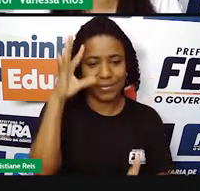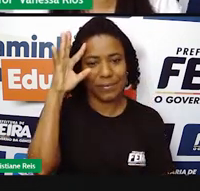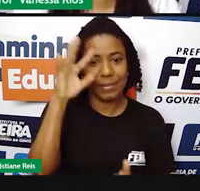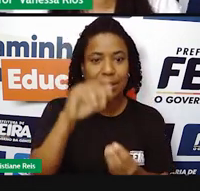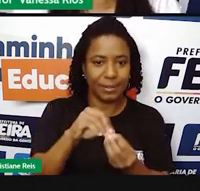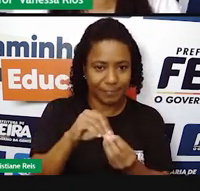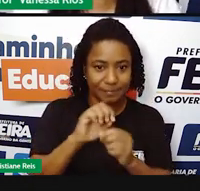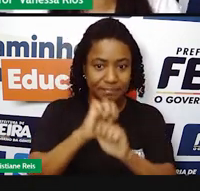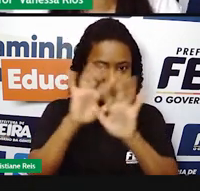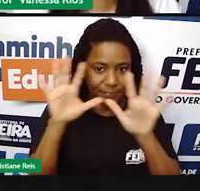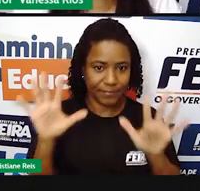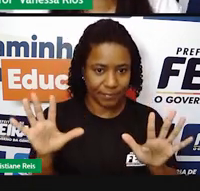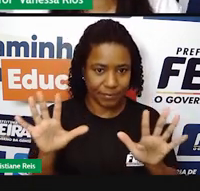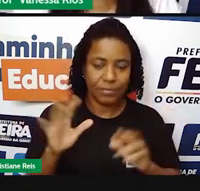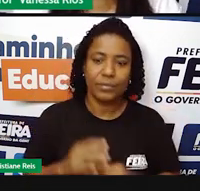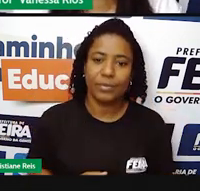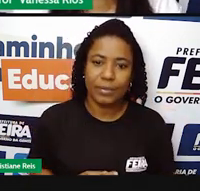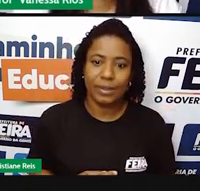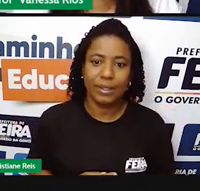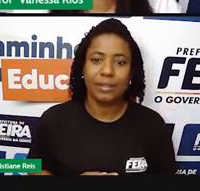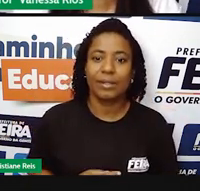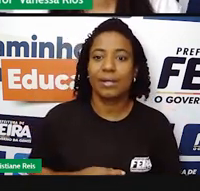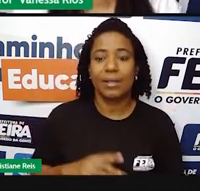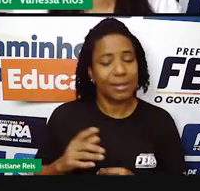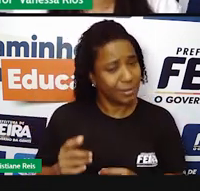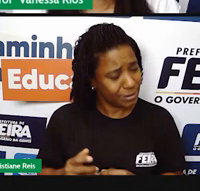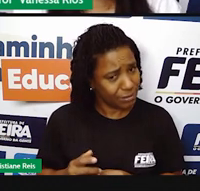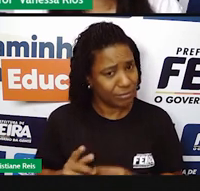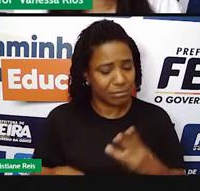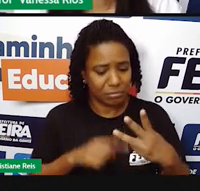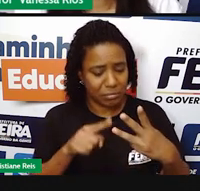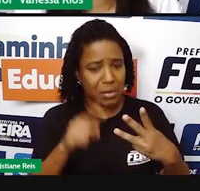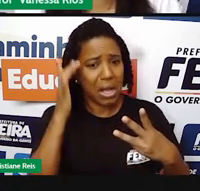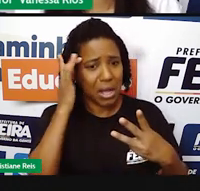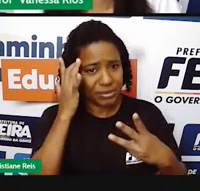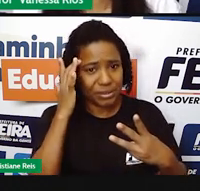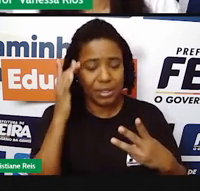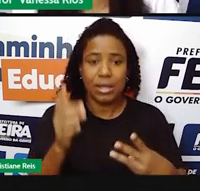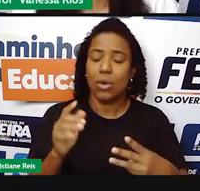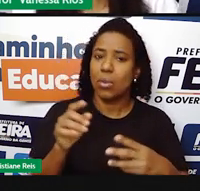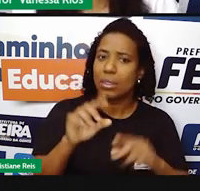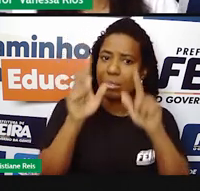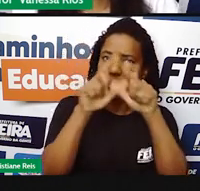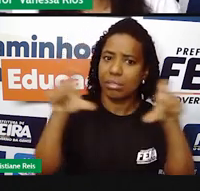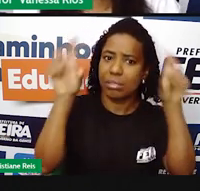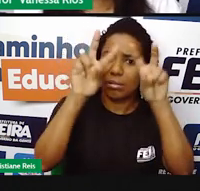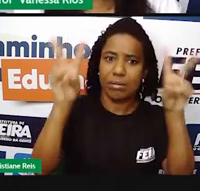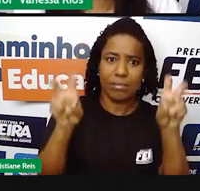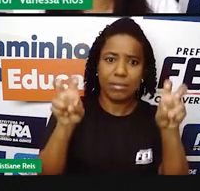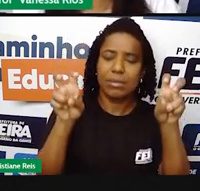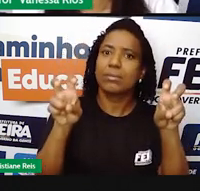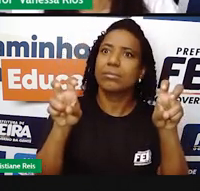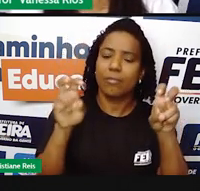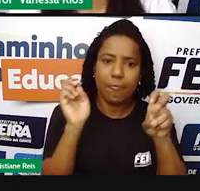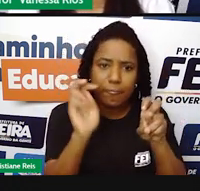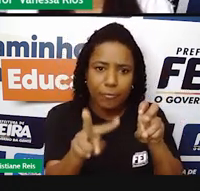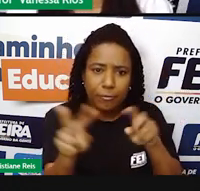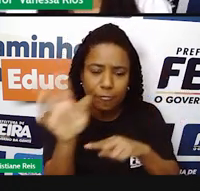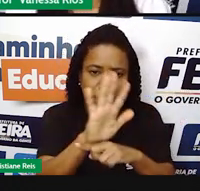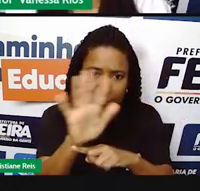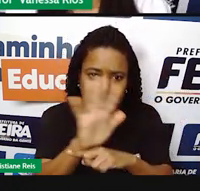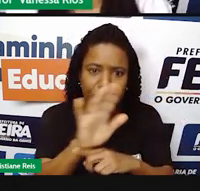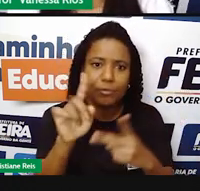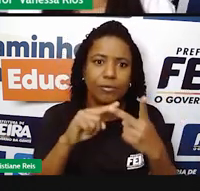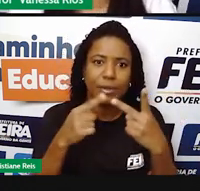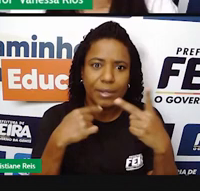Eles ajudaram a entender melhor o tema da reportagem? Sim, não é? Já que eles completam as informações, então, às vezes, o que a